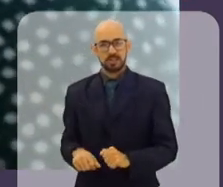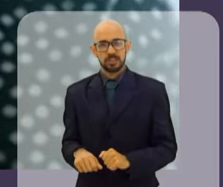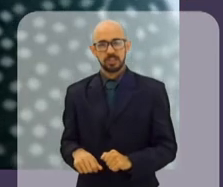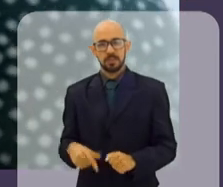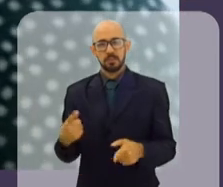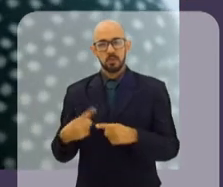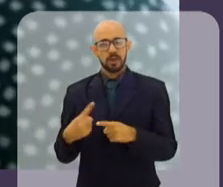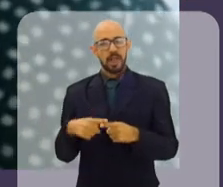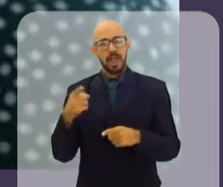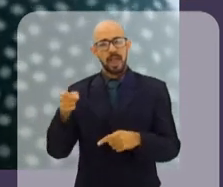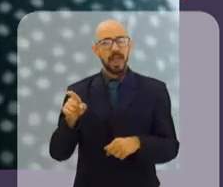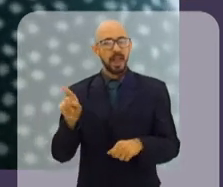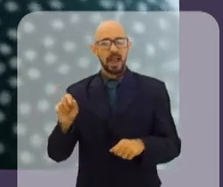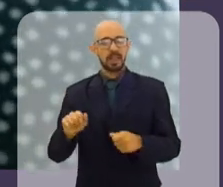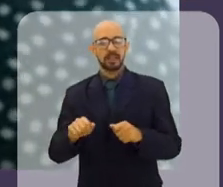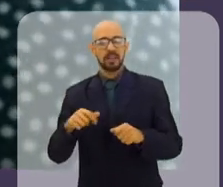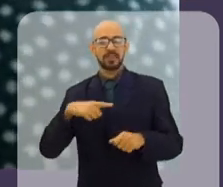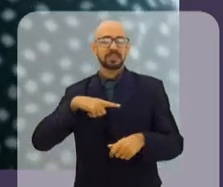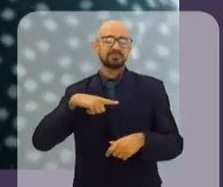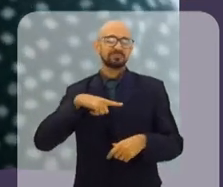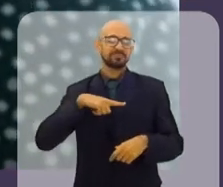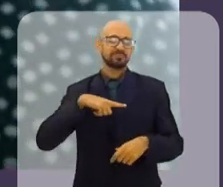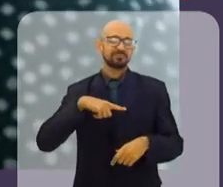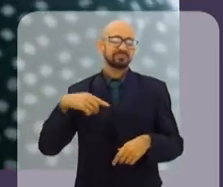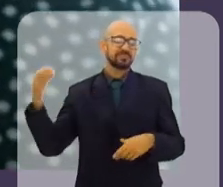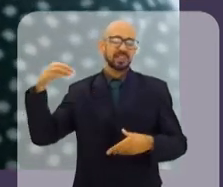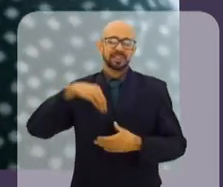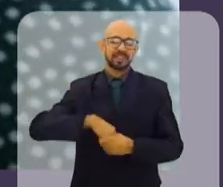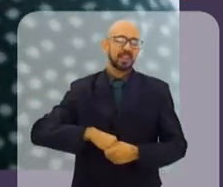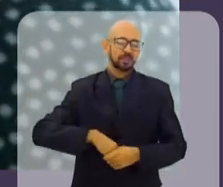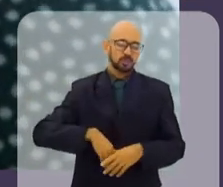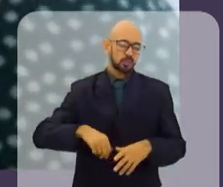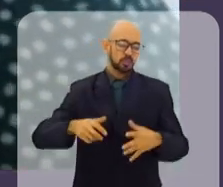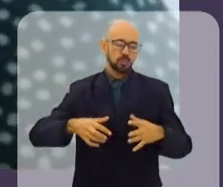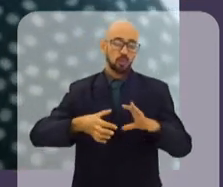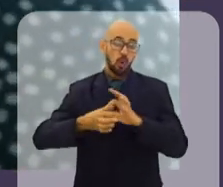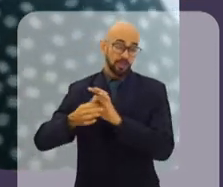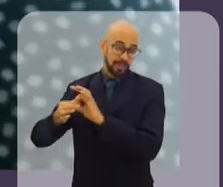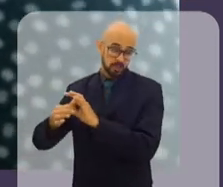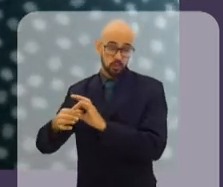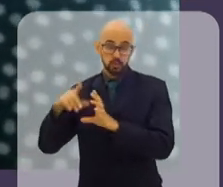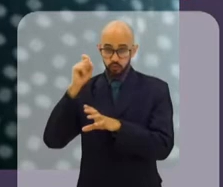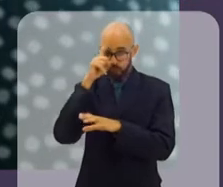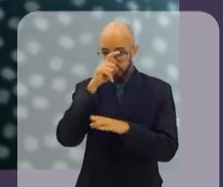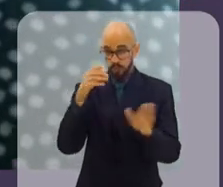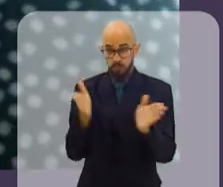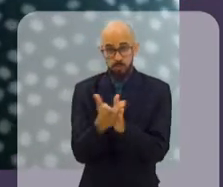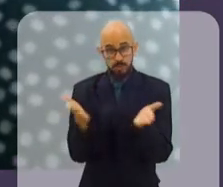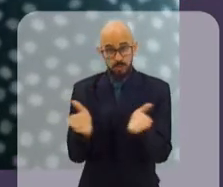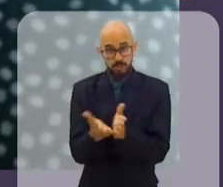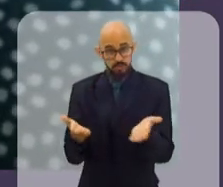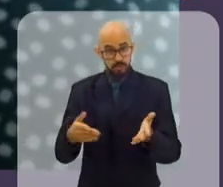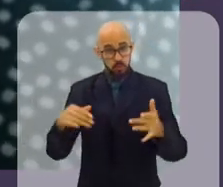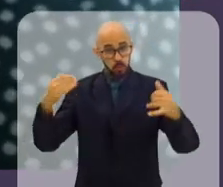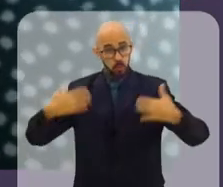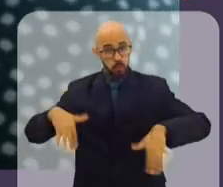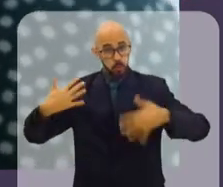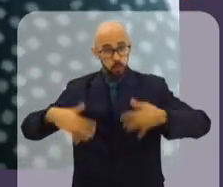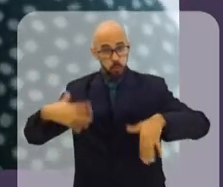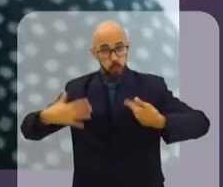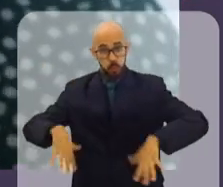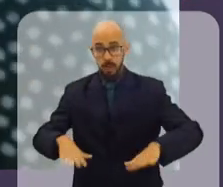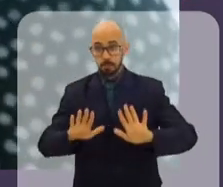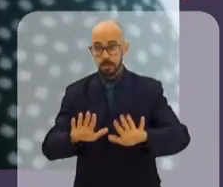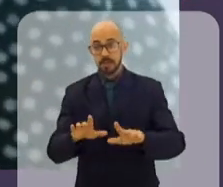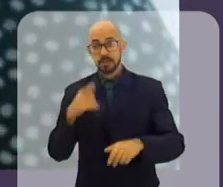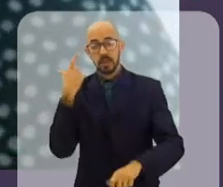lá dentro de uma situação muito difícil, uma situação de empobrecimento duríssima, e